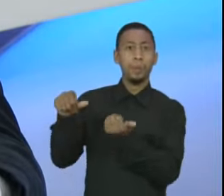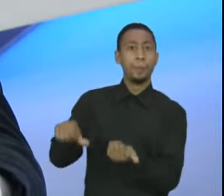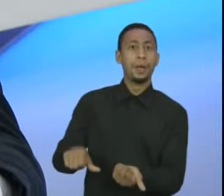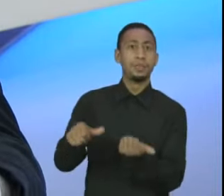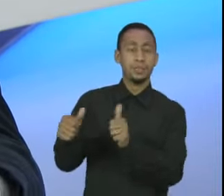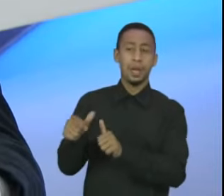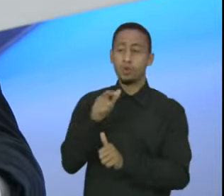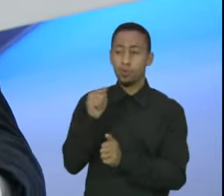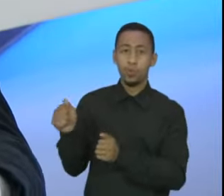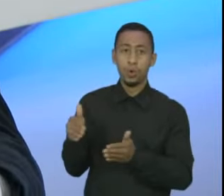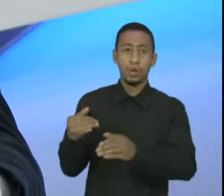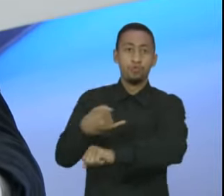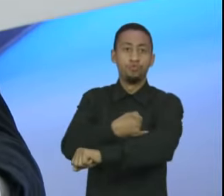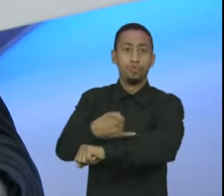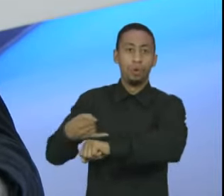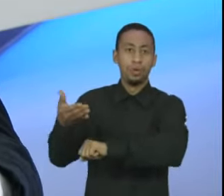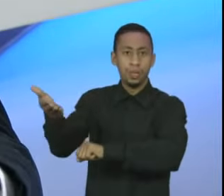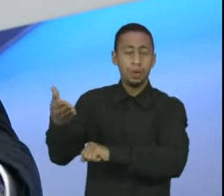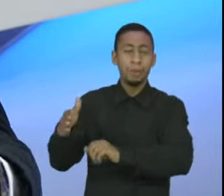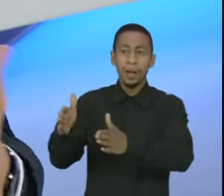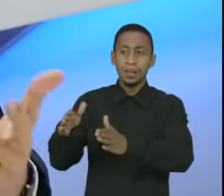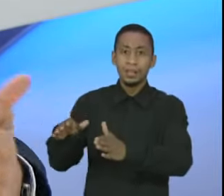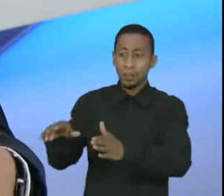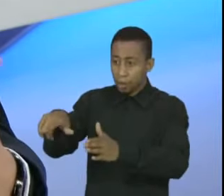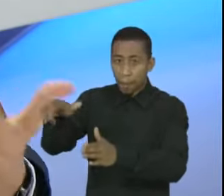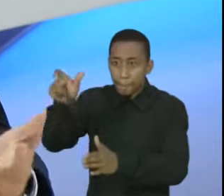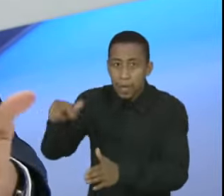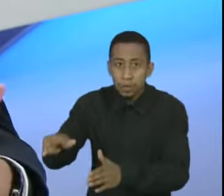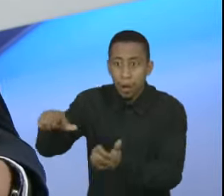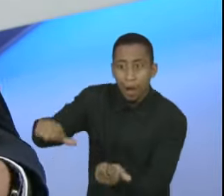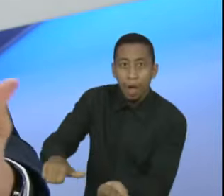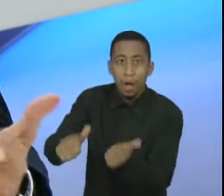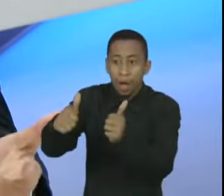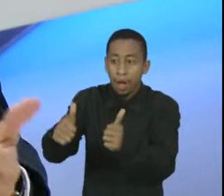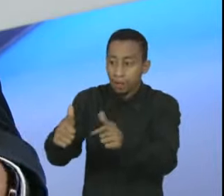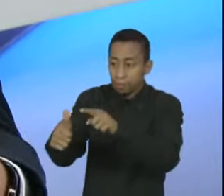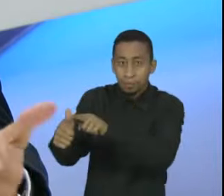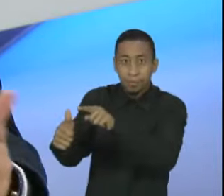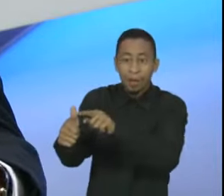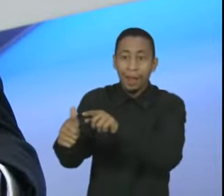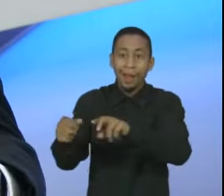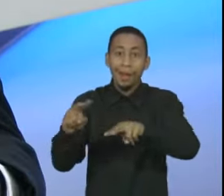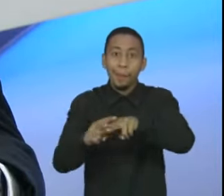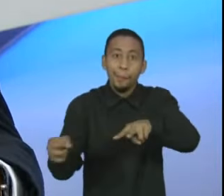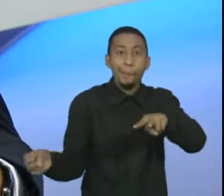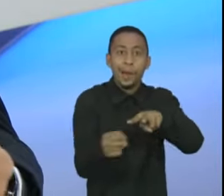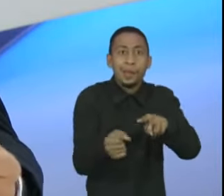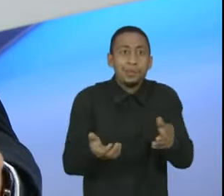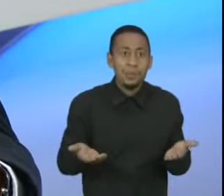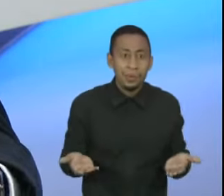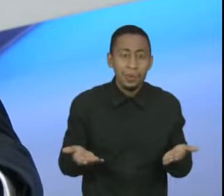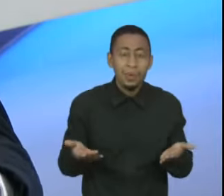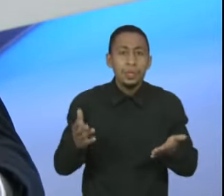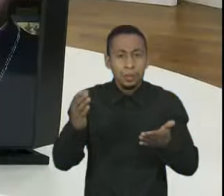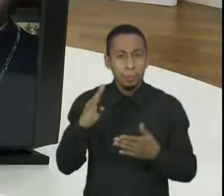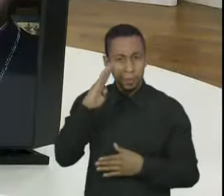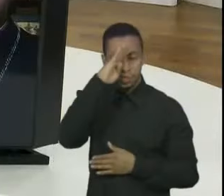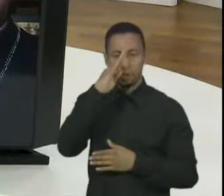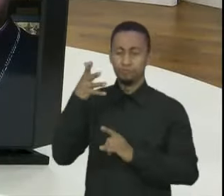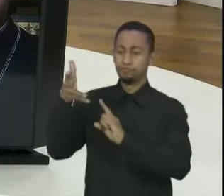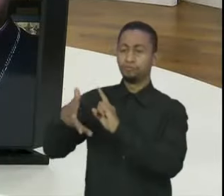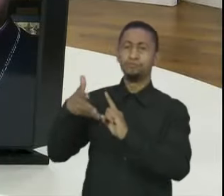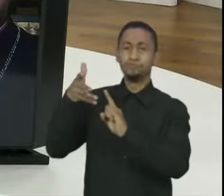preso em investigação de corrupção ele fala muito a sobre Deus sinta passagem